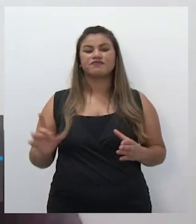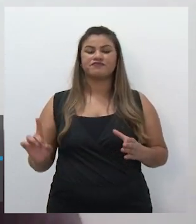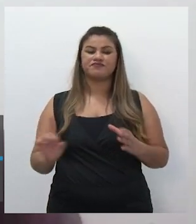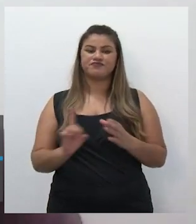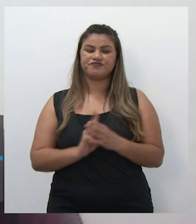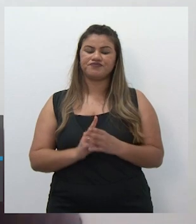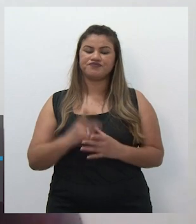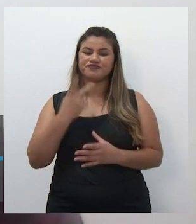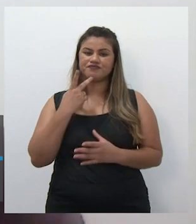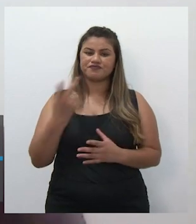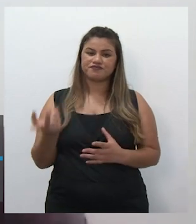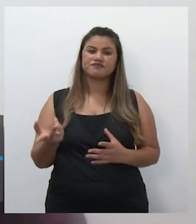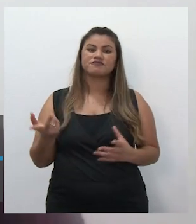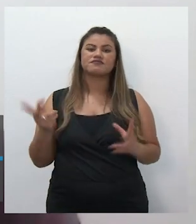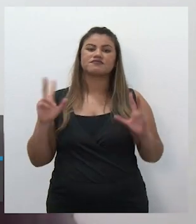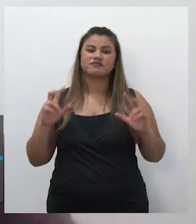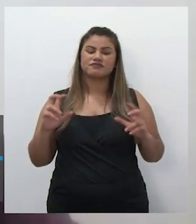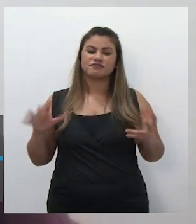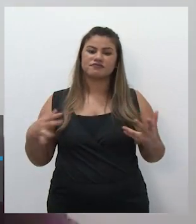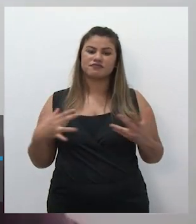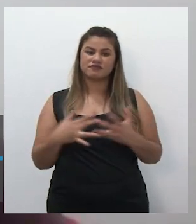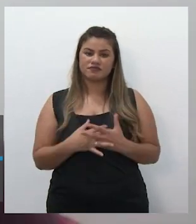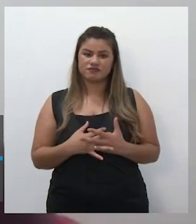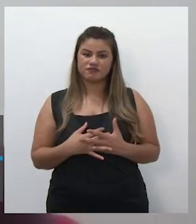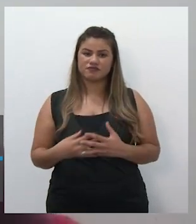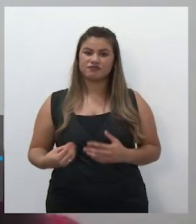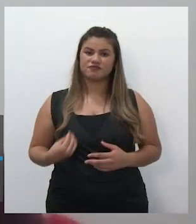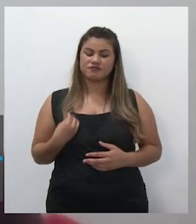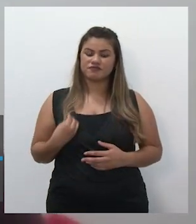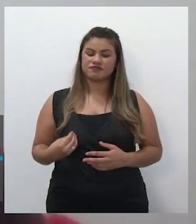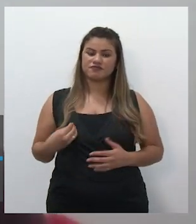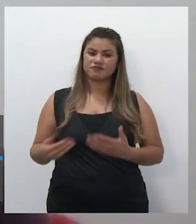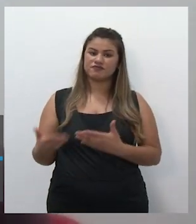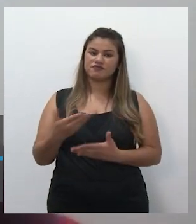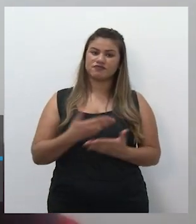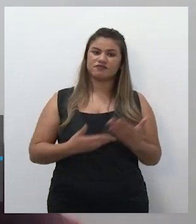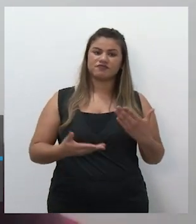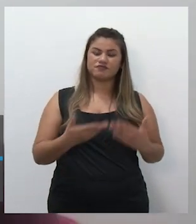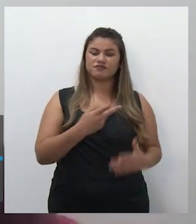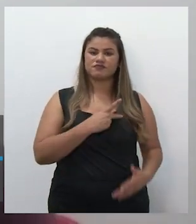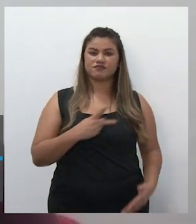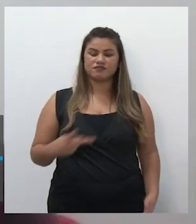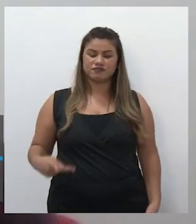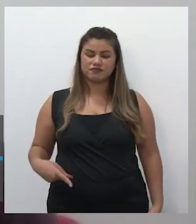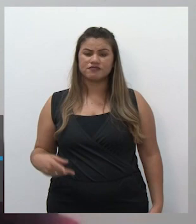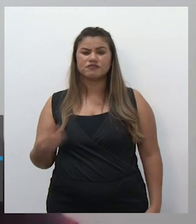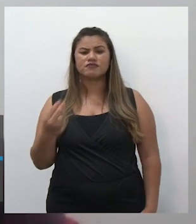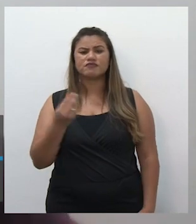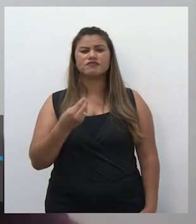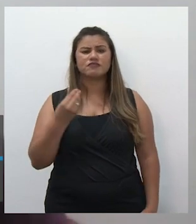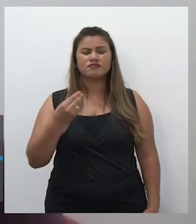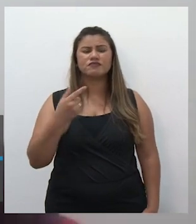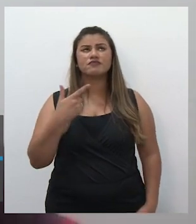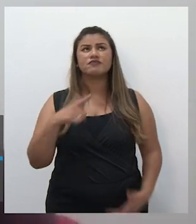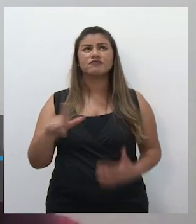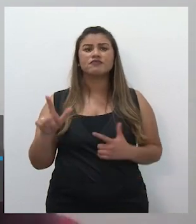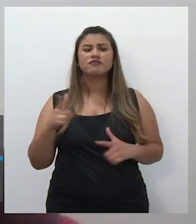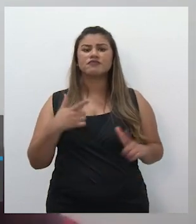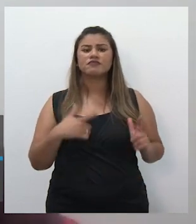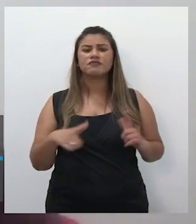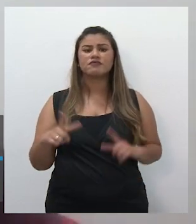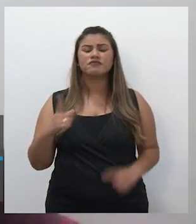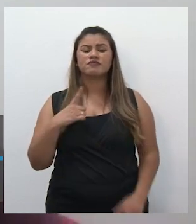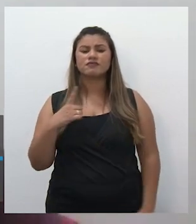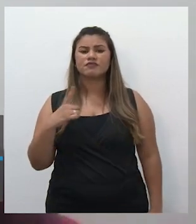cidadania e ter essa participação efetiva na vida pública, a gente tem muitas, questões a levantar, né? Como é que